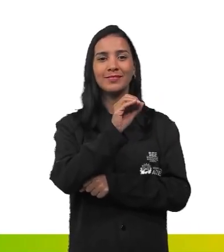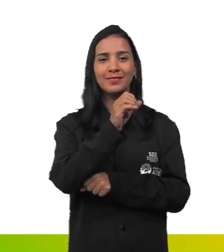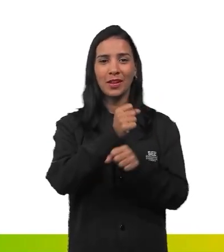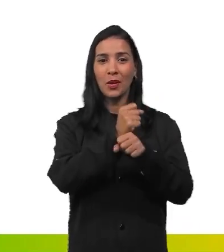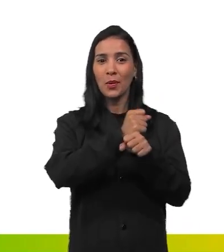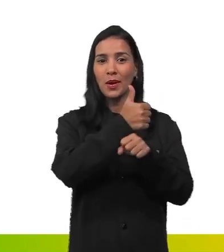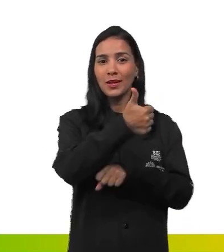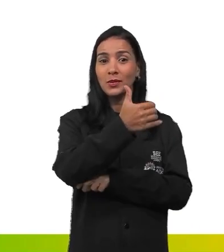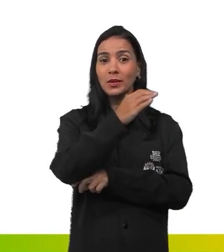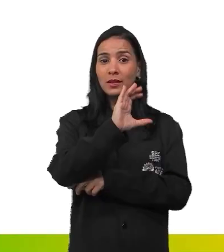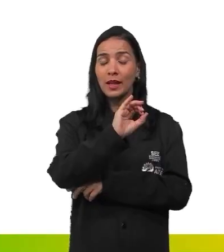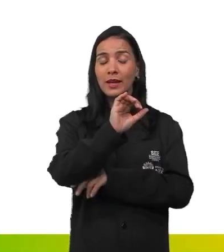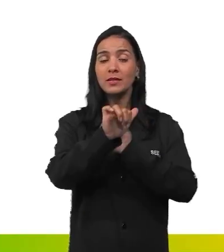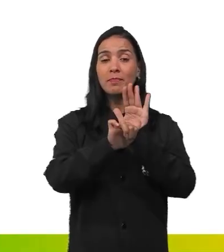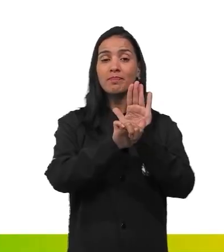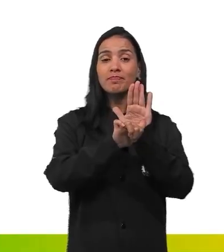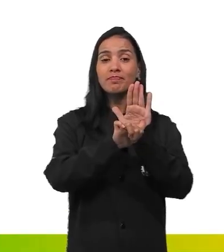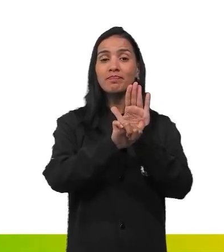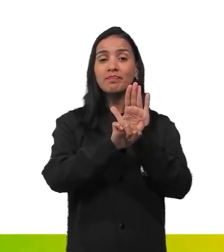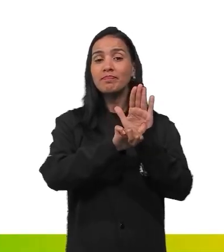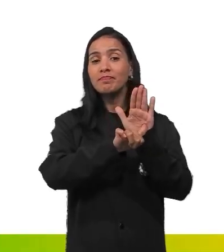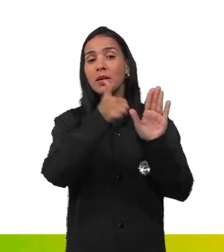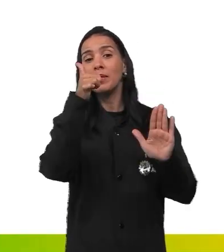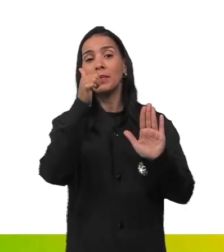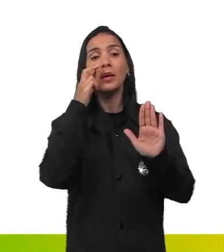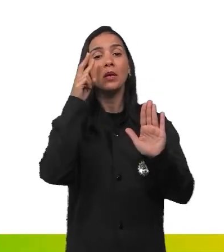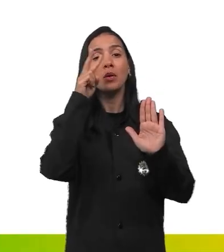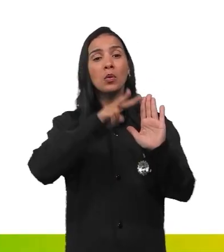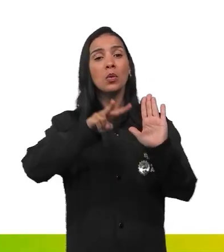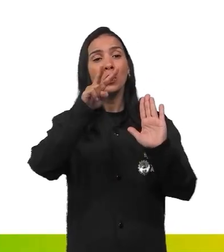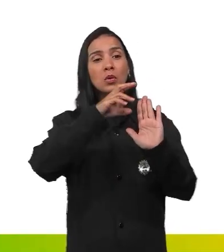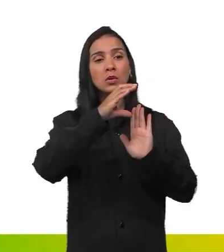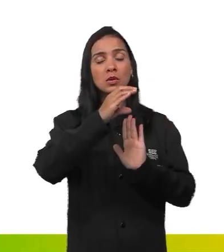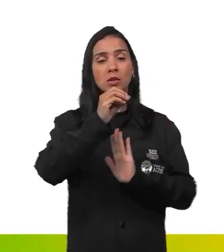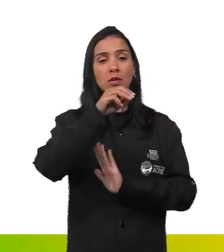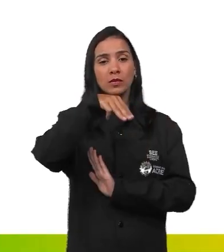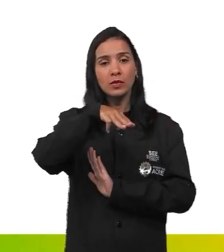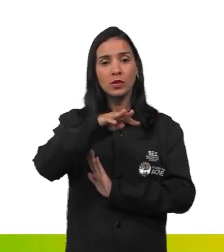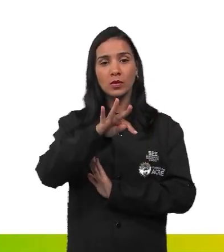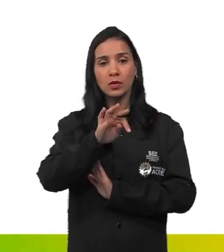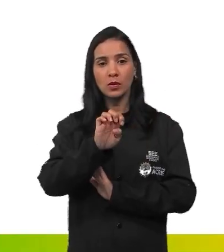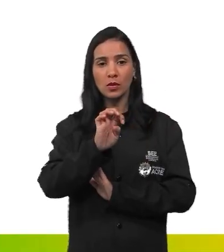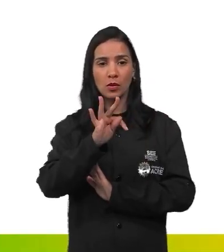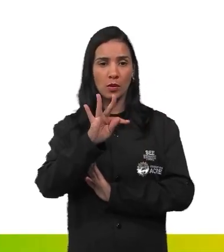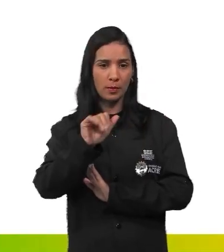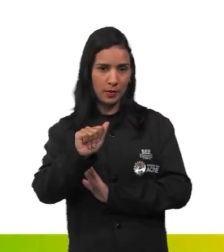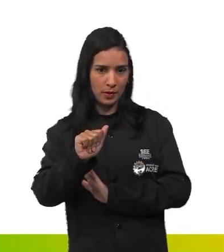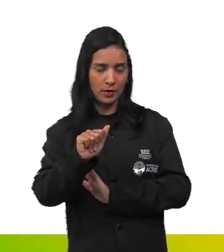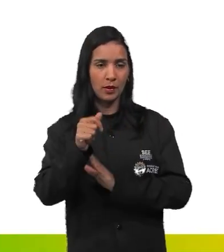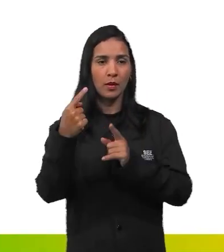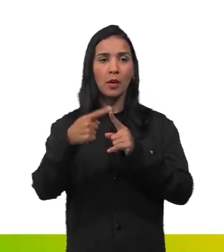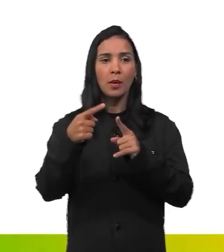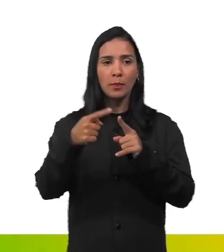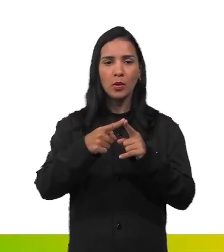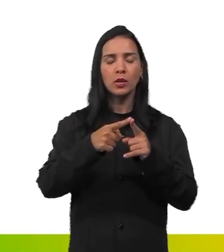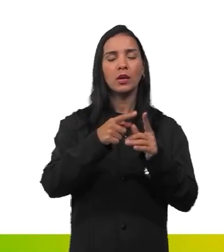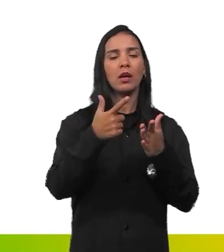O que significa isso? Que você tirou 76 aqui 26 vezes.